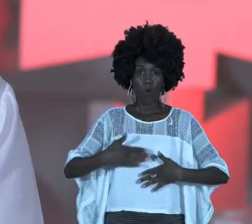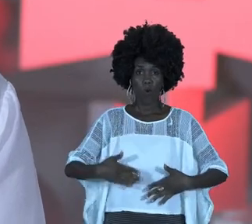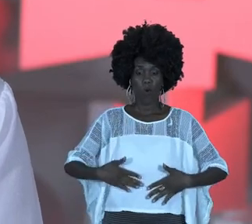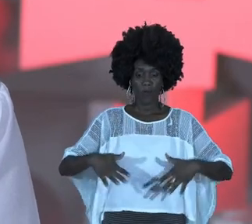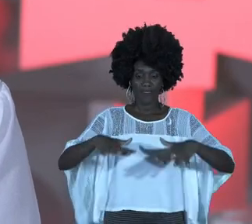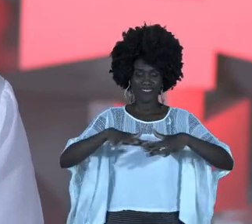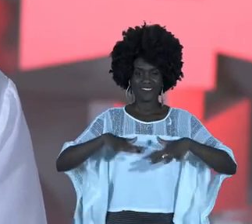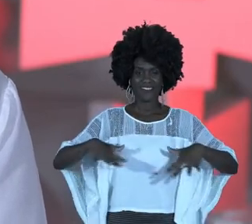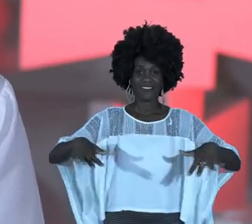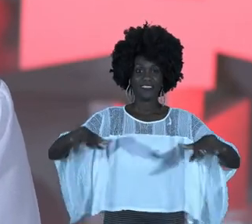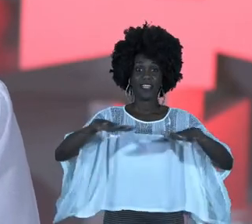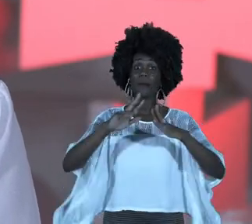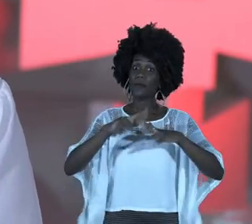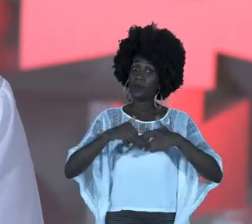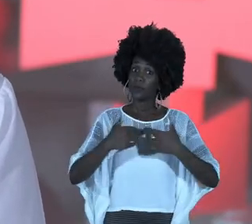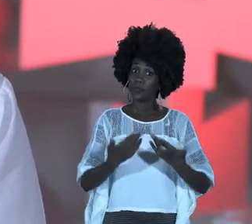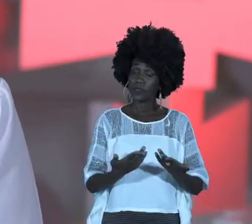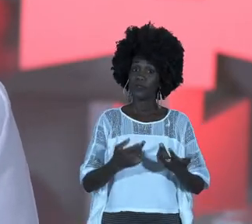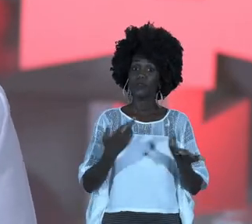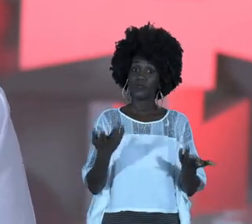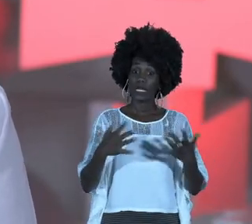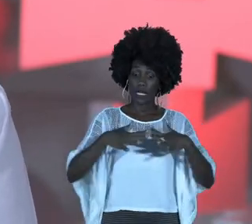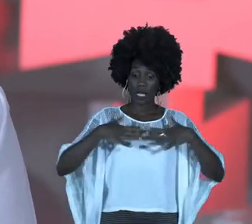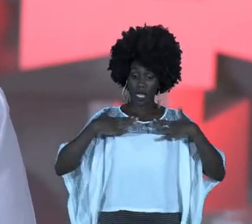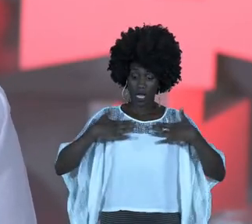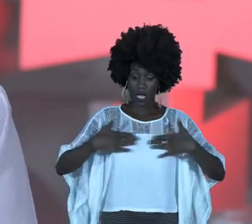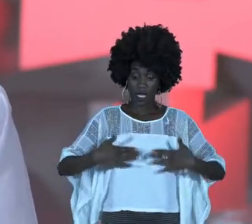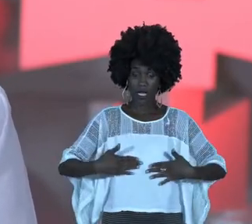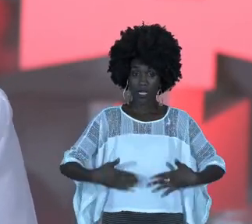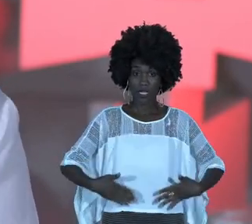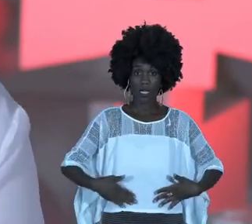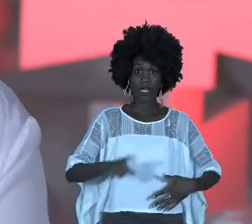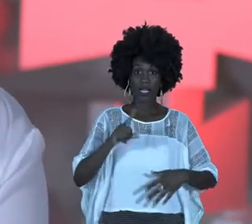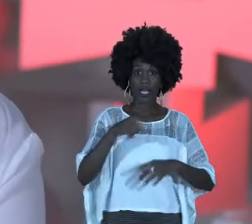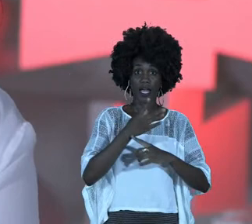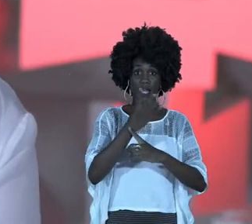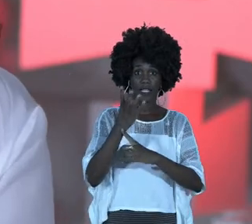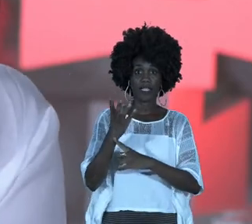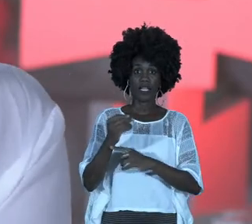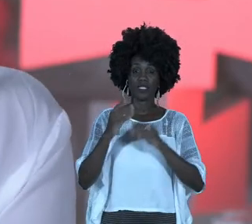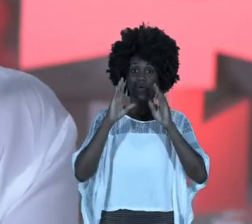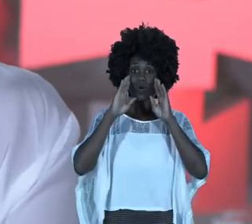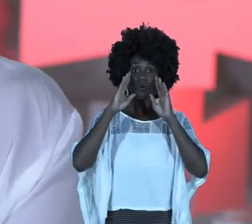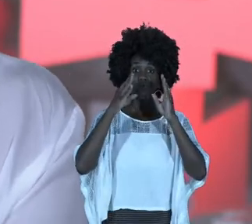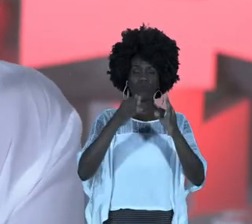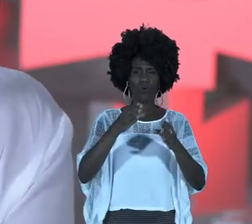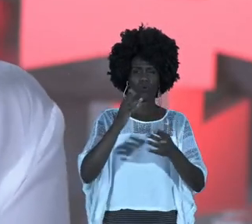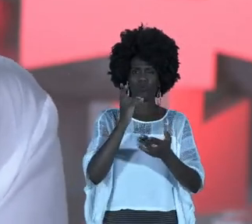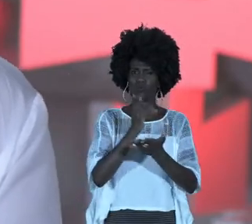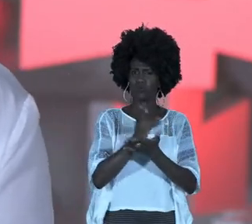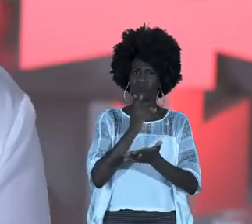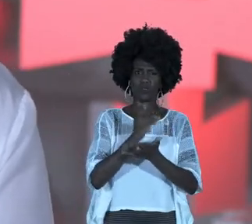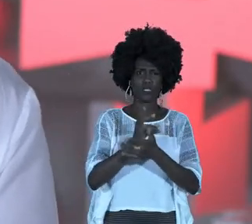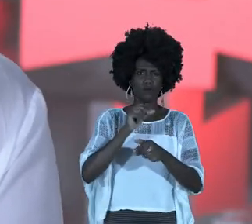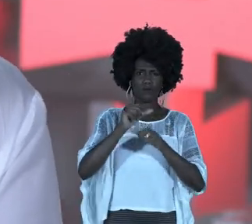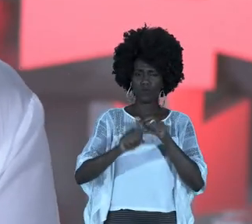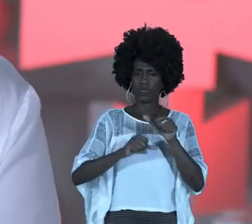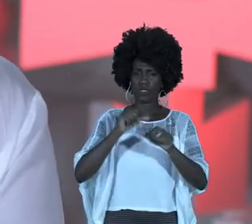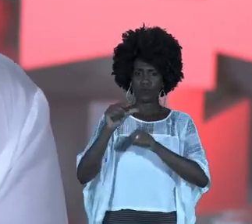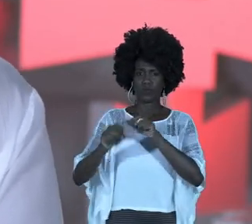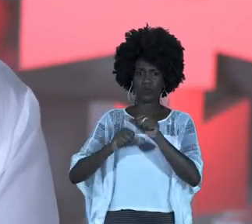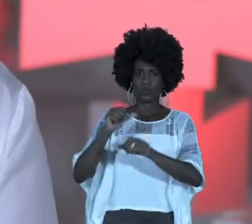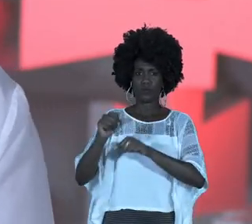espaço. Então, essa questão espacial nas artes, elas têm sido foco de constantes